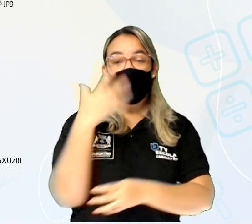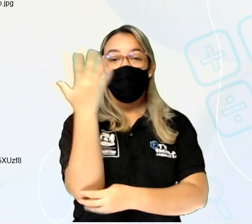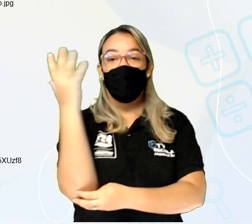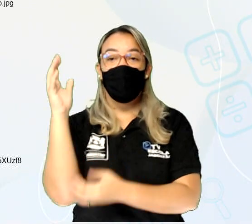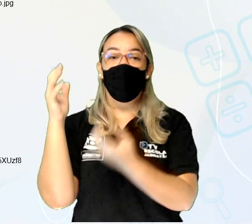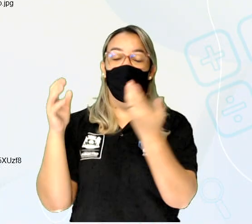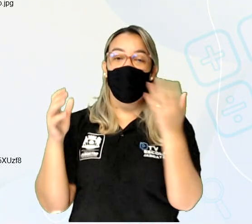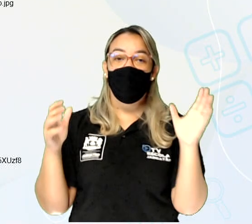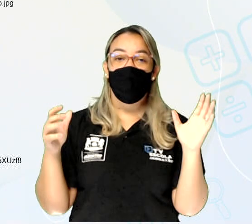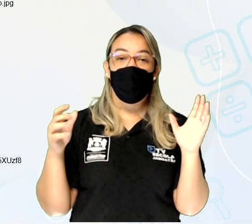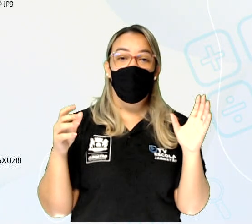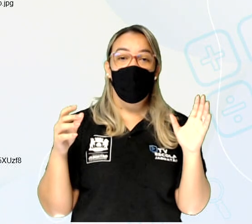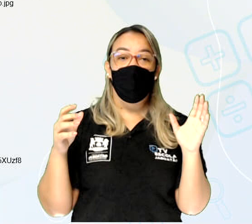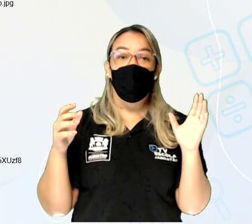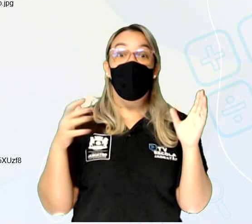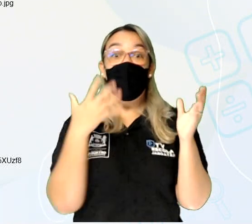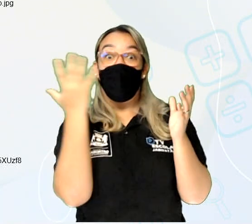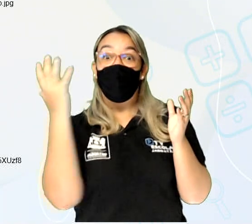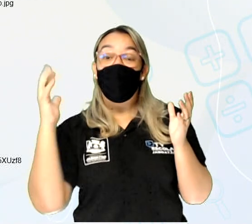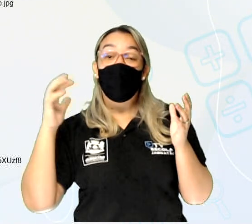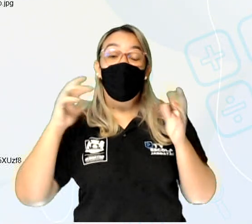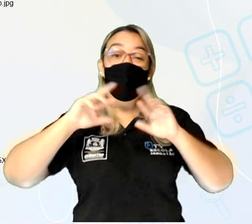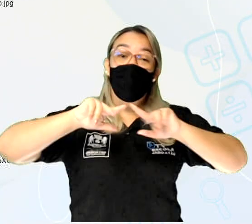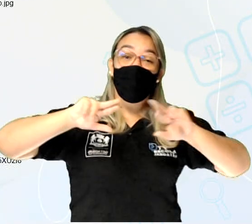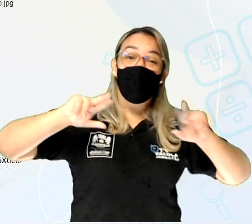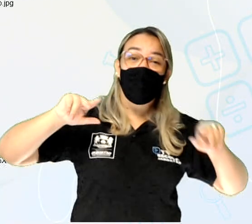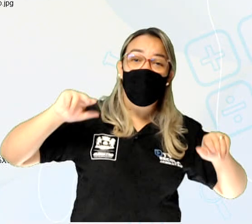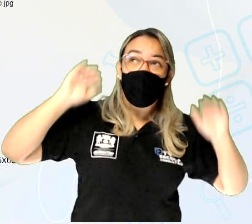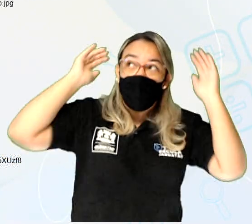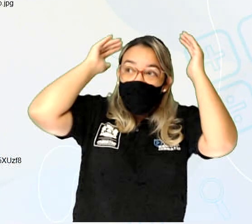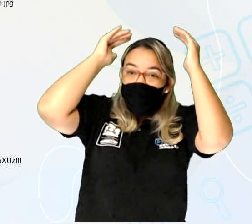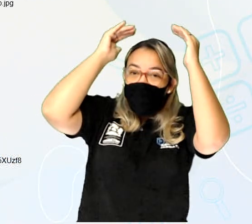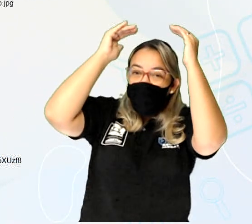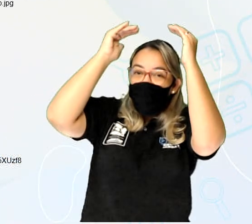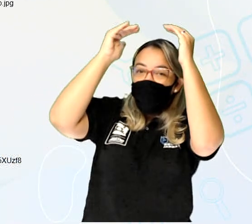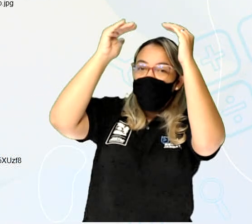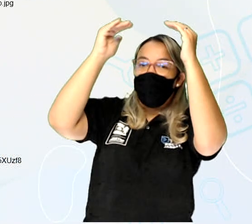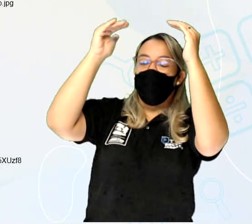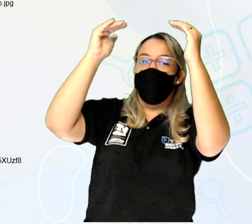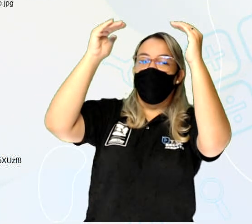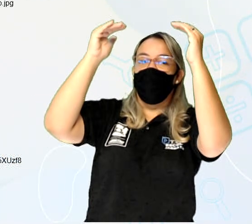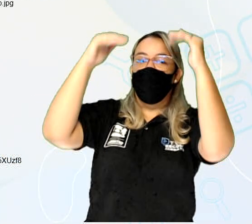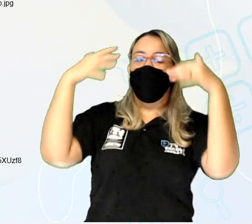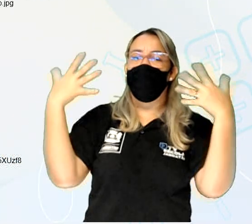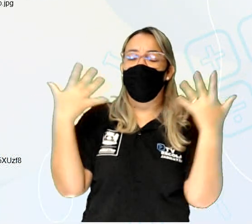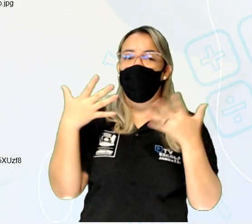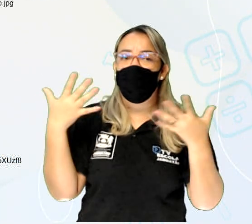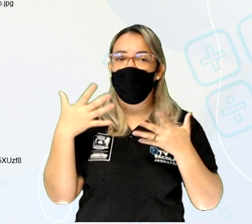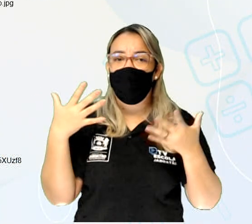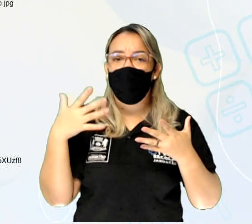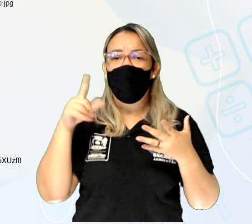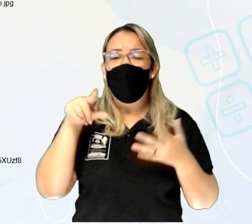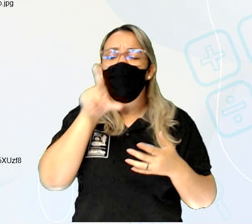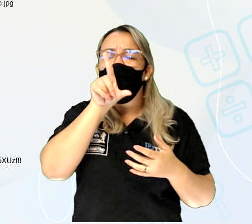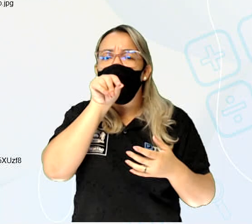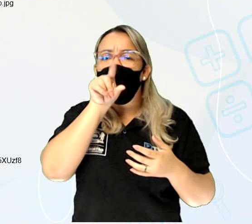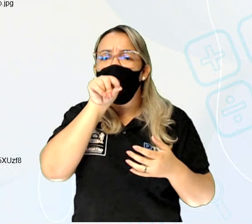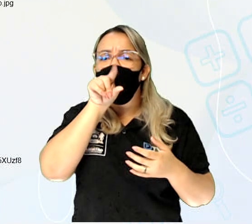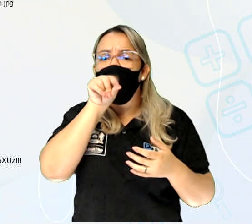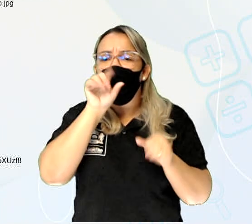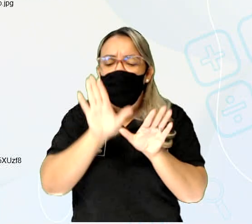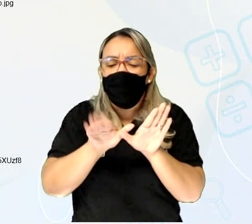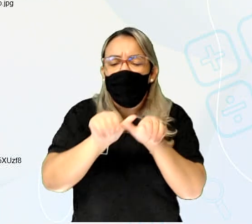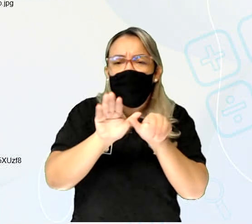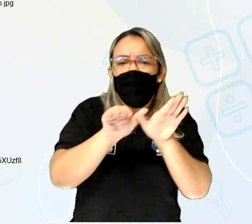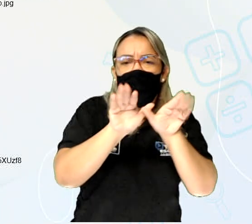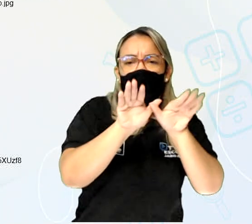ambiente e as árvores, elas nos dão abrigo. Vou aqui falar um pouquinho dos passarinhos. Quem já viu uma casa